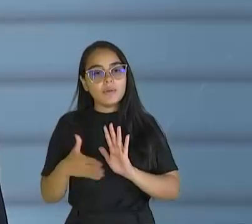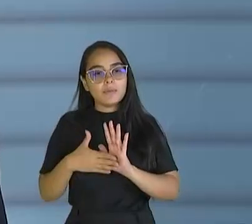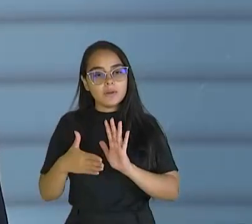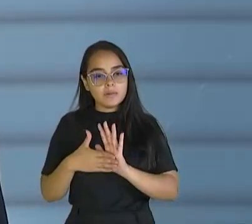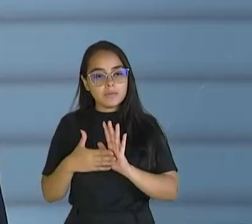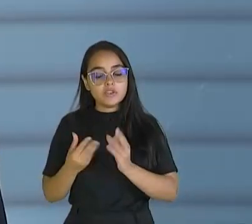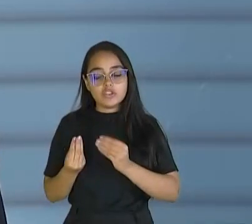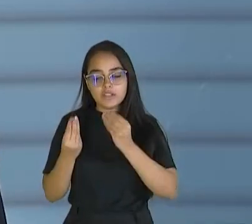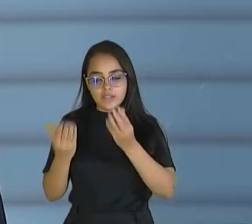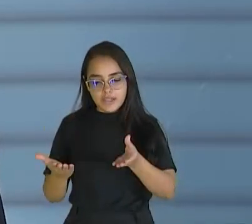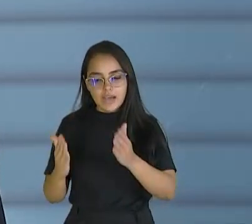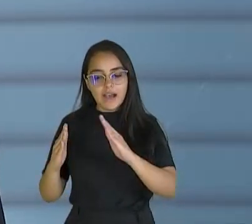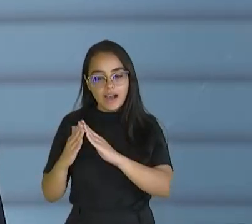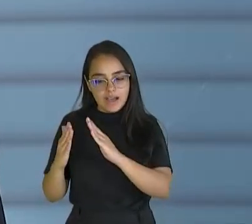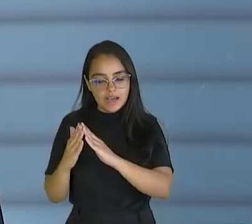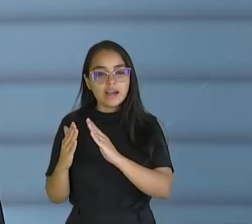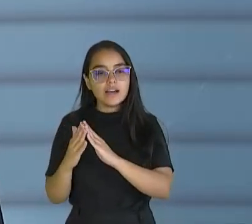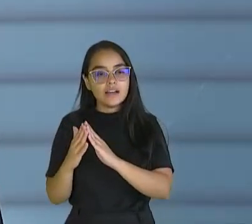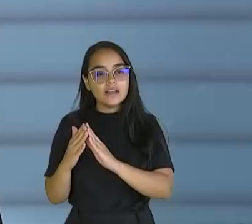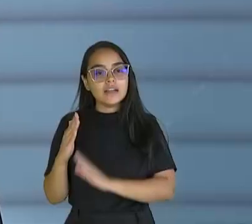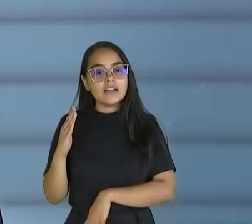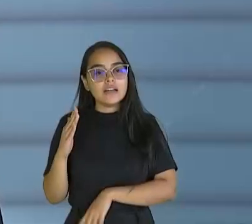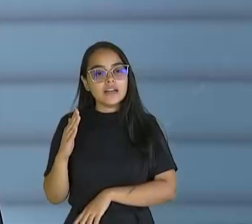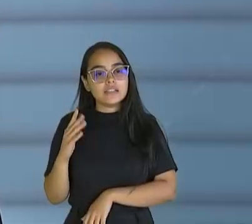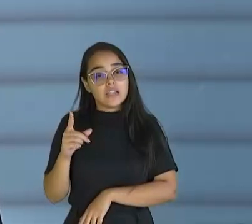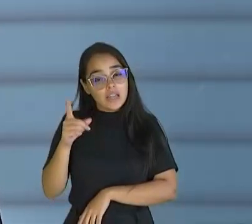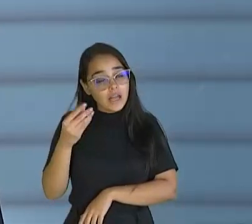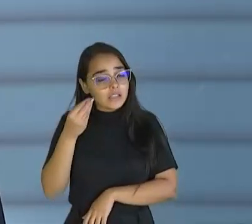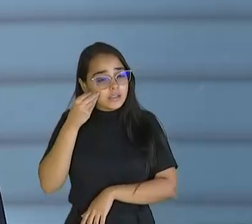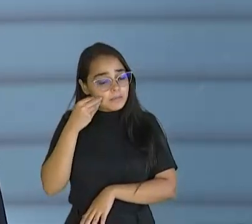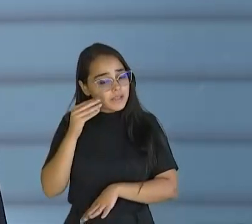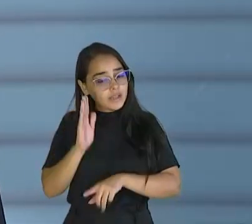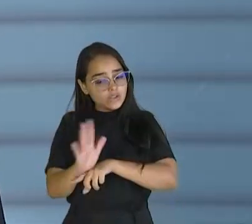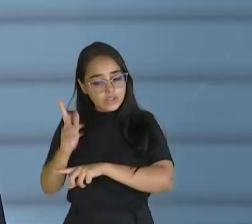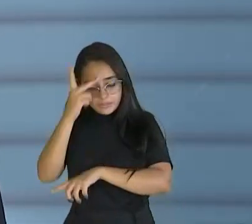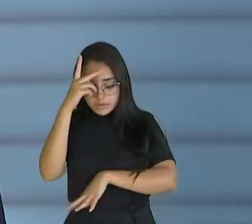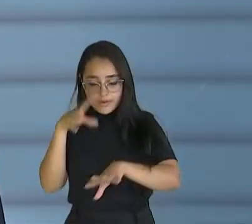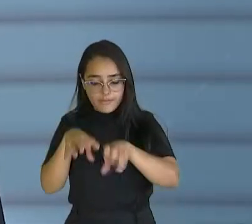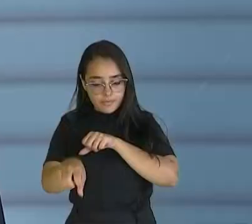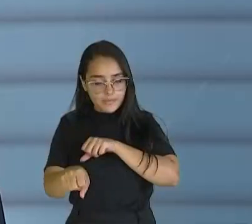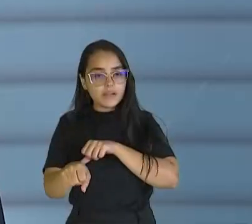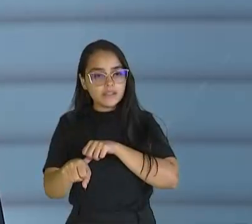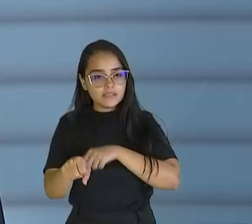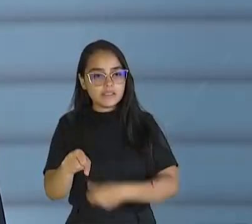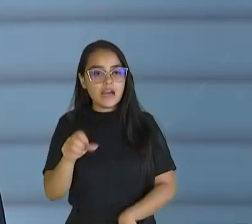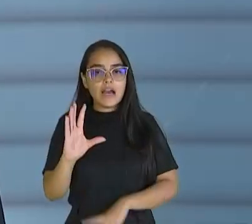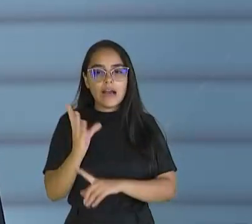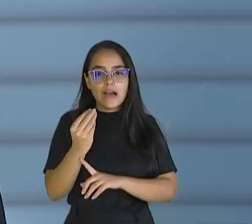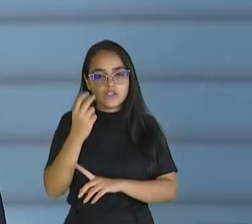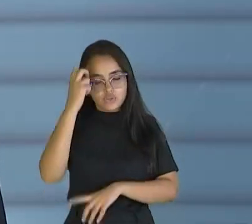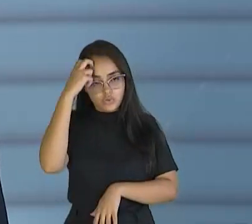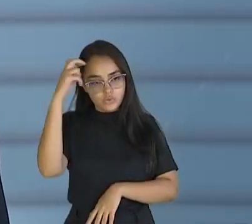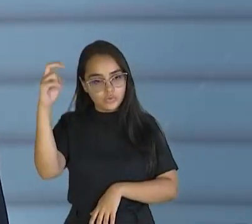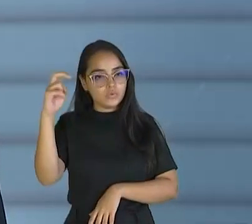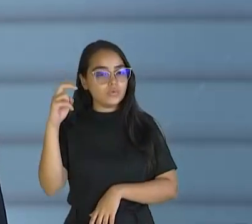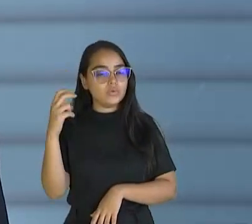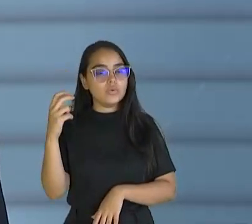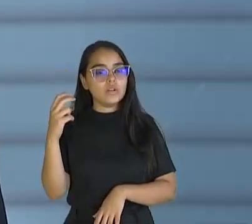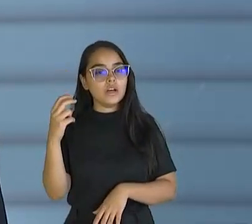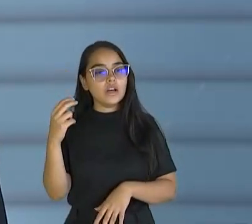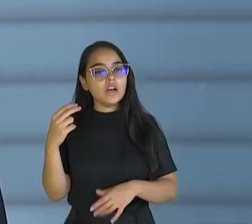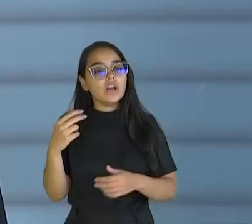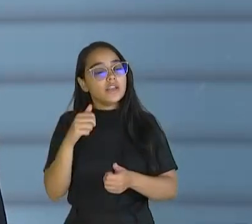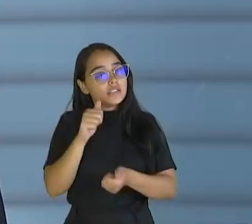moradia e alimentação, a gente também tenta formar pessoas lá dentro. Então, qualquer projeto de arte, de cultura, lazer, esporte, dá para